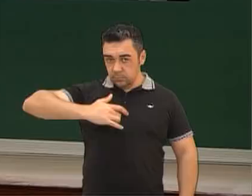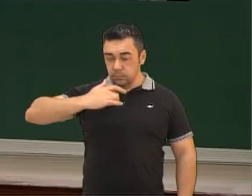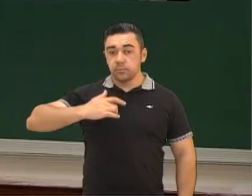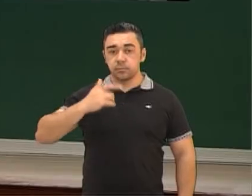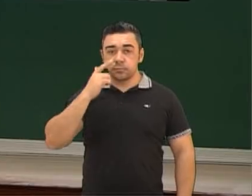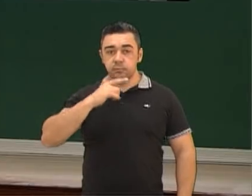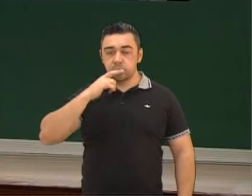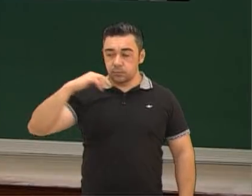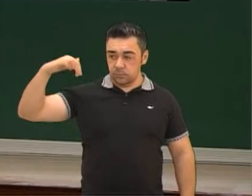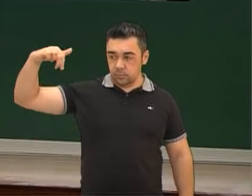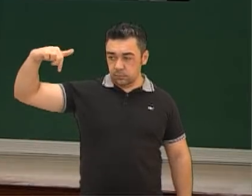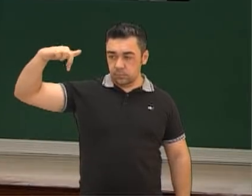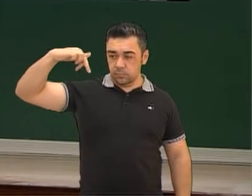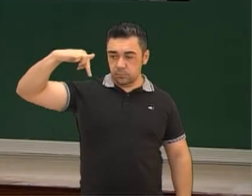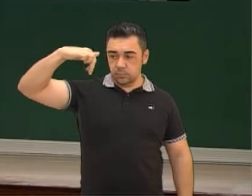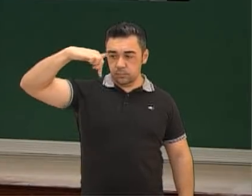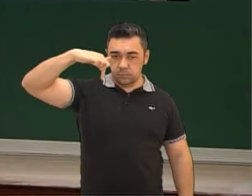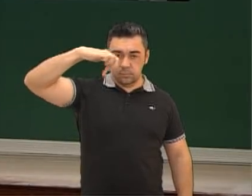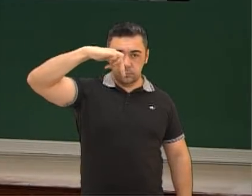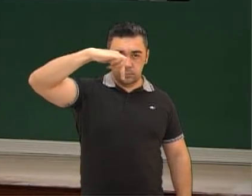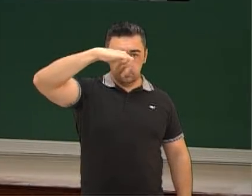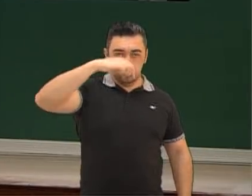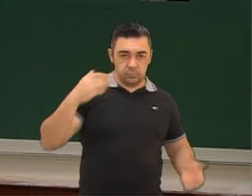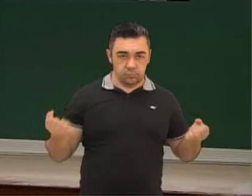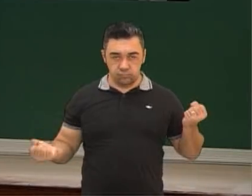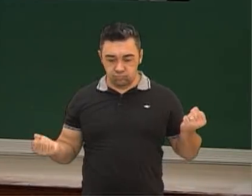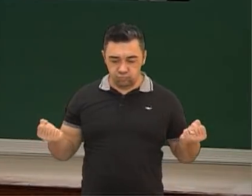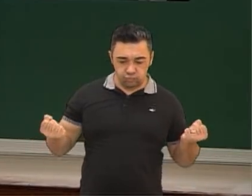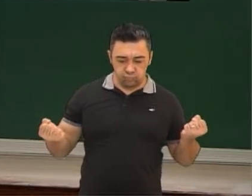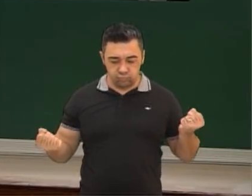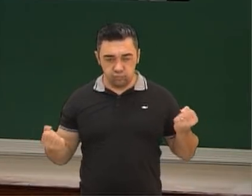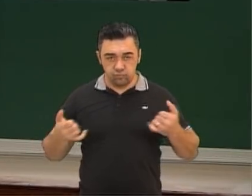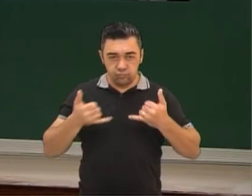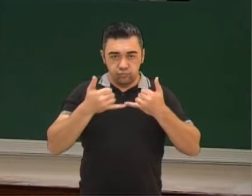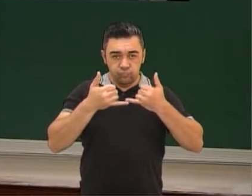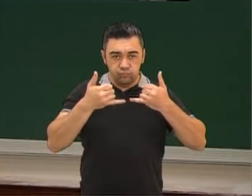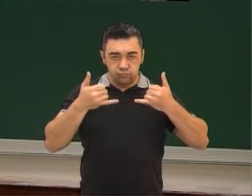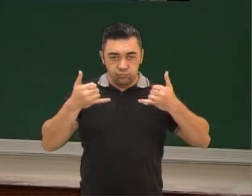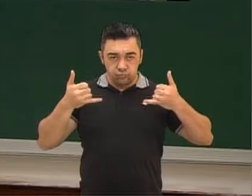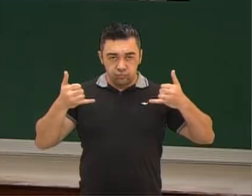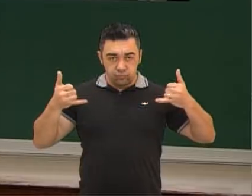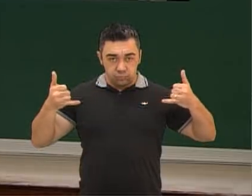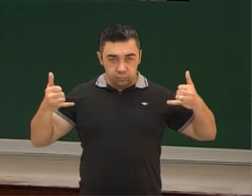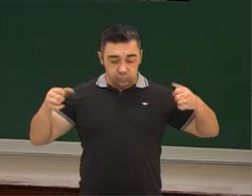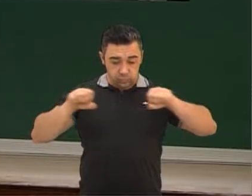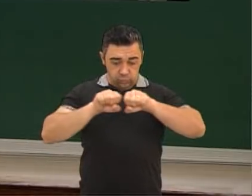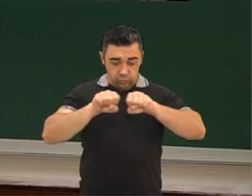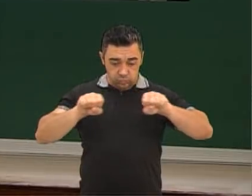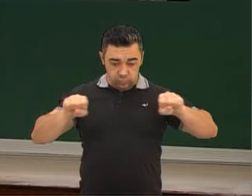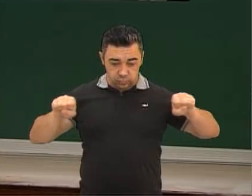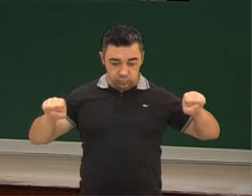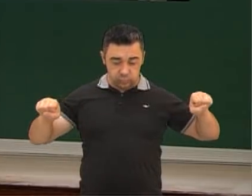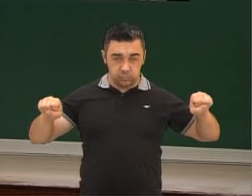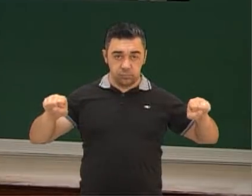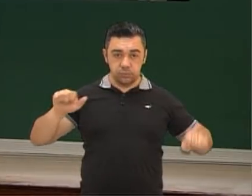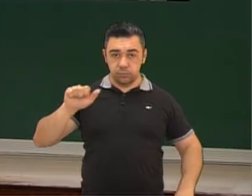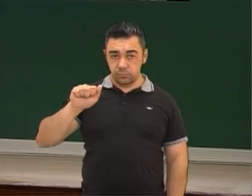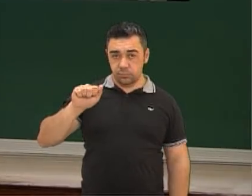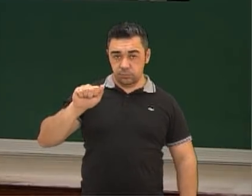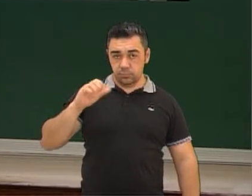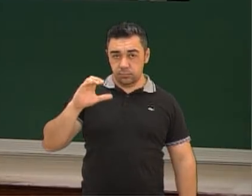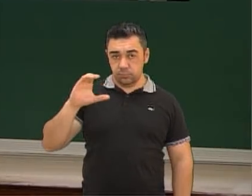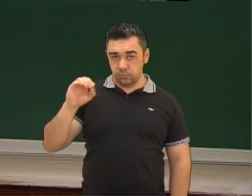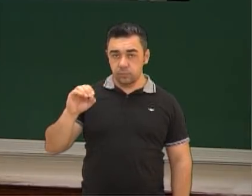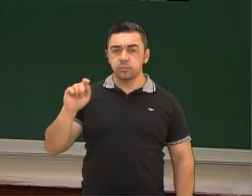anda sobre uma corda, sobre um cabo de aço, tá? Normalmente ele pode usar uma vara ou